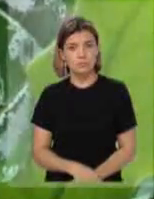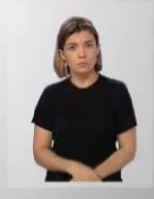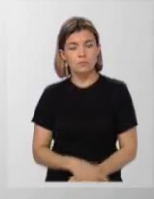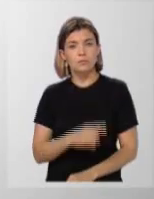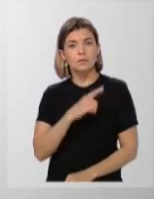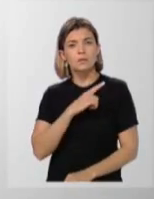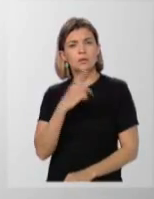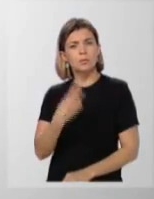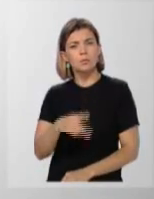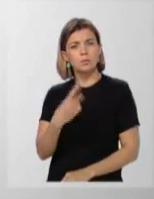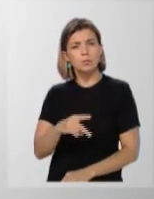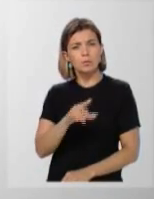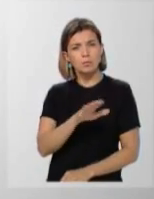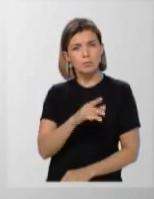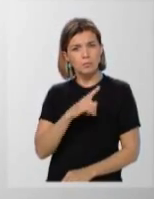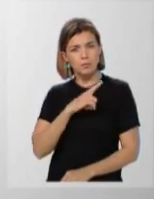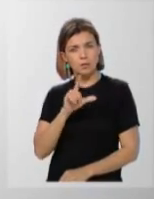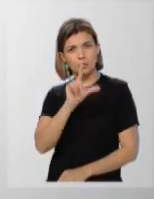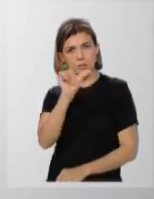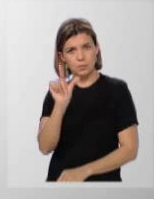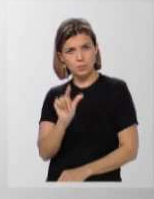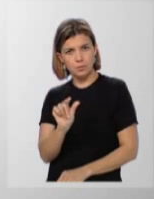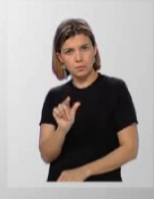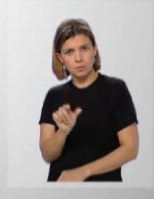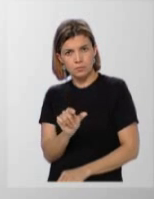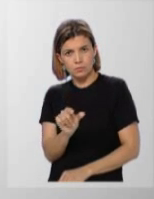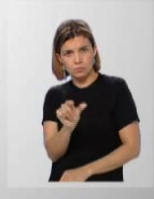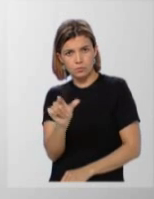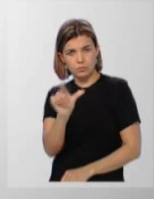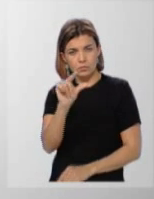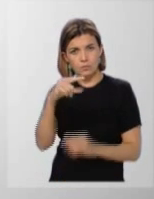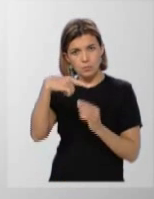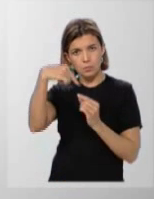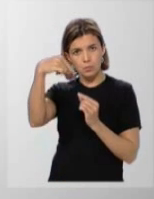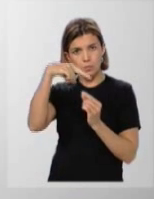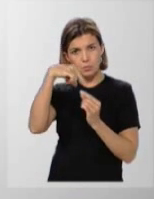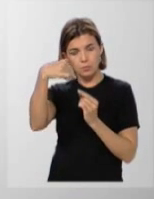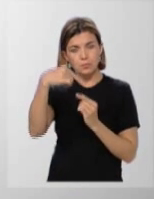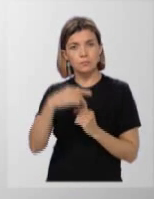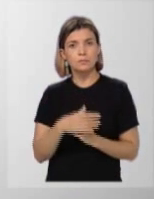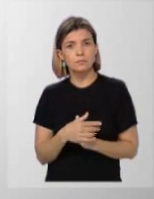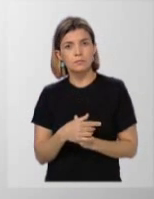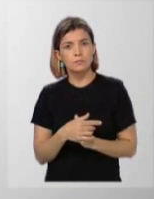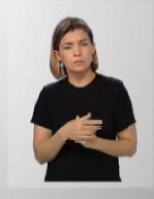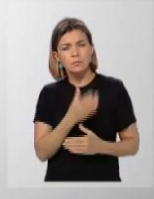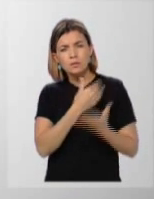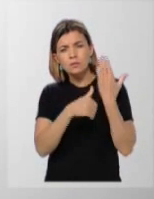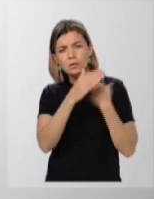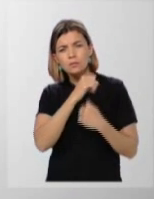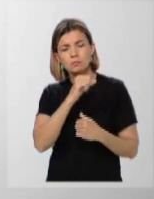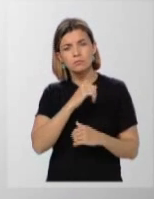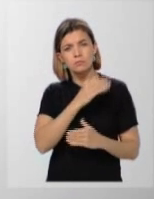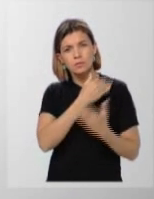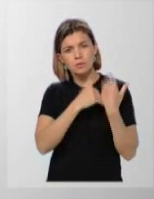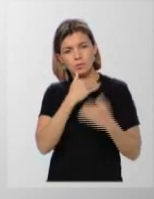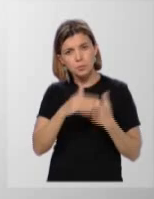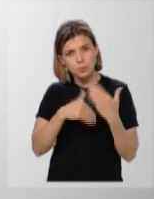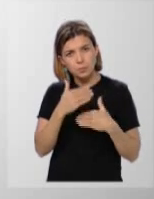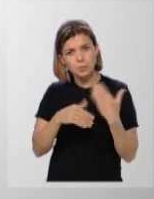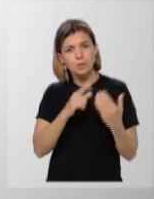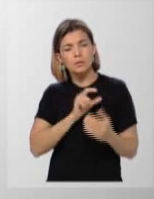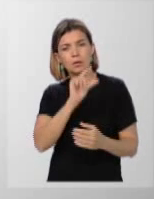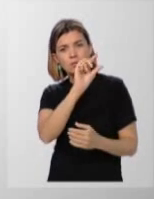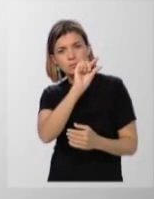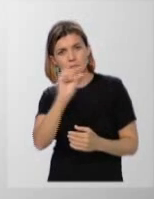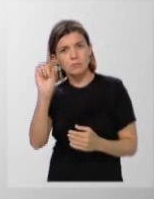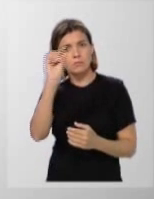No caso das briófitas, grupo de plantas que está na base da história evolutiva do reino vegetal, fala-se em